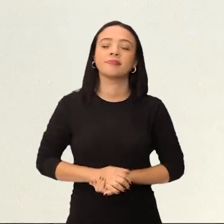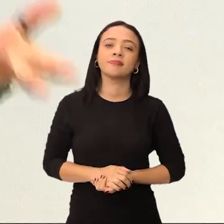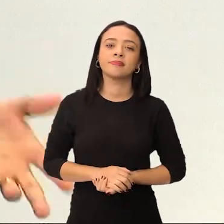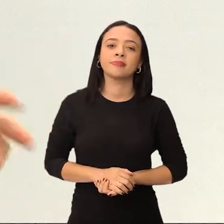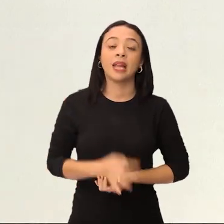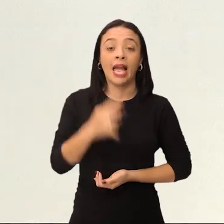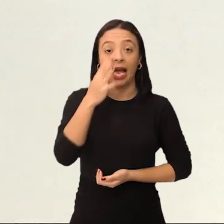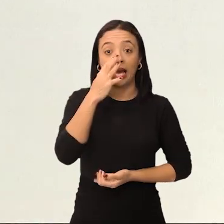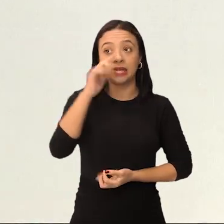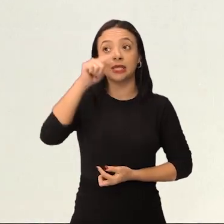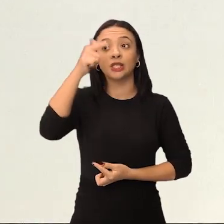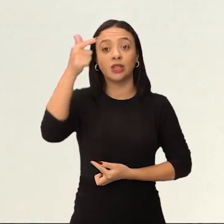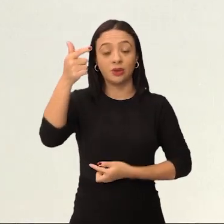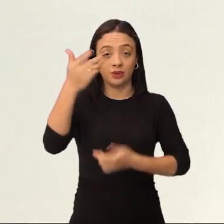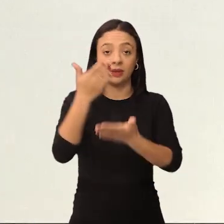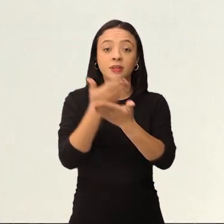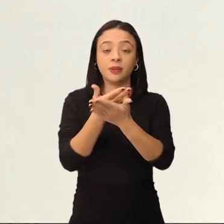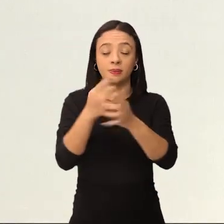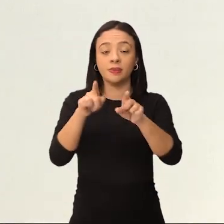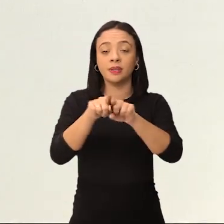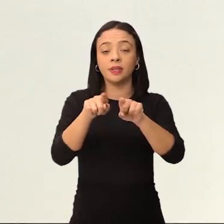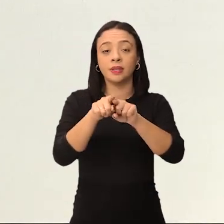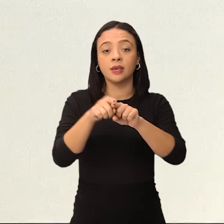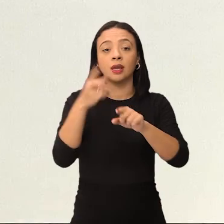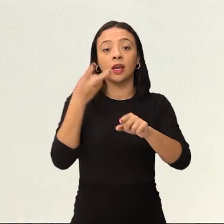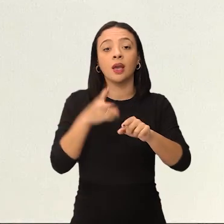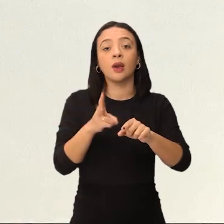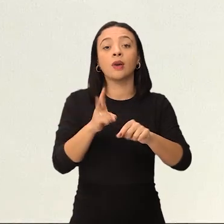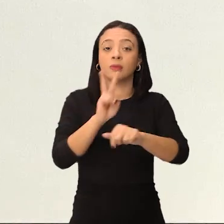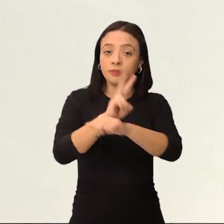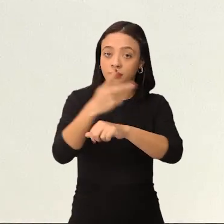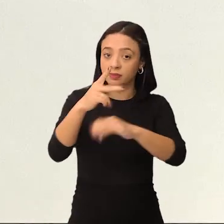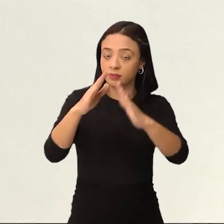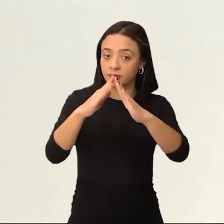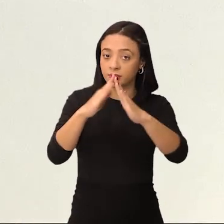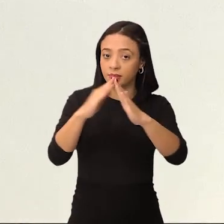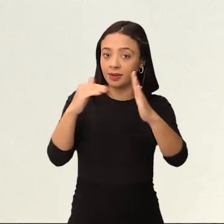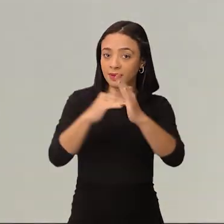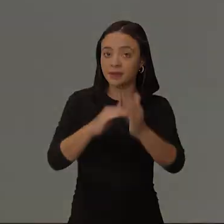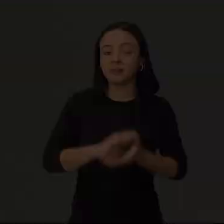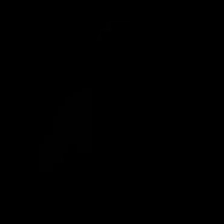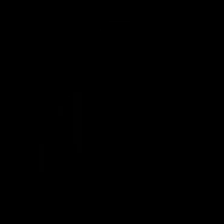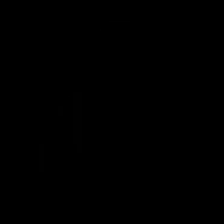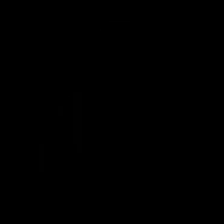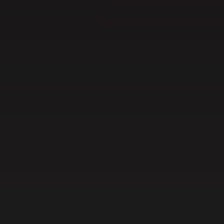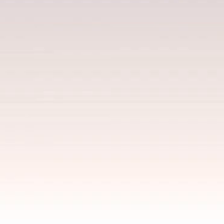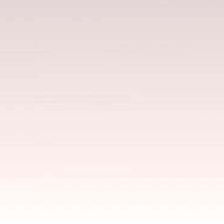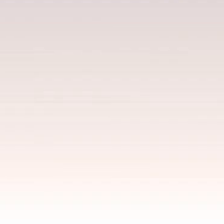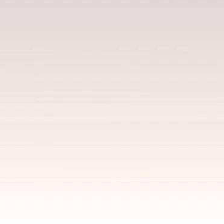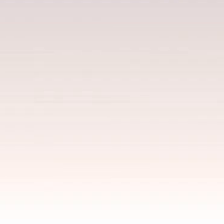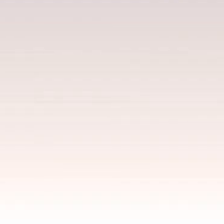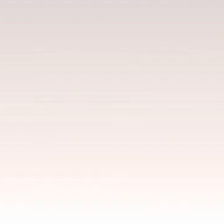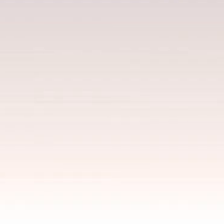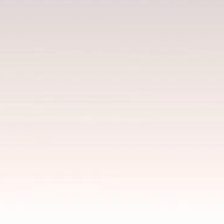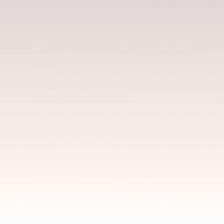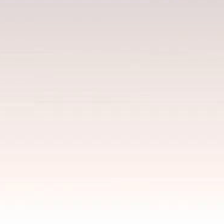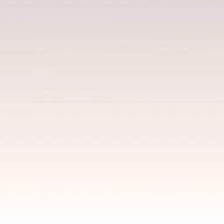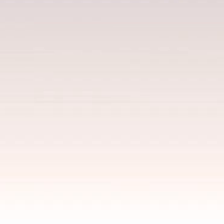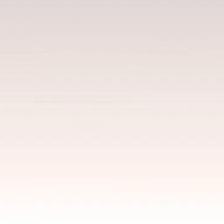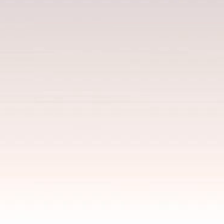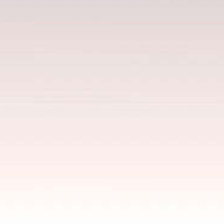nossa aula assim está as coisas as próximas aulas continue assim cuidando em casa e até breve E aí